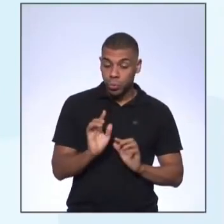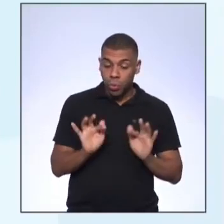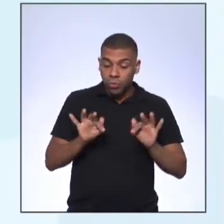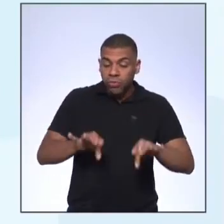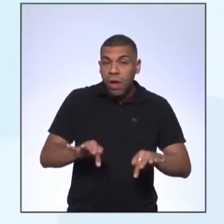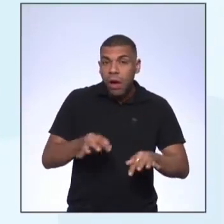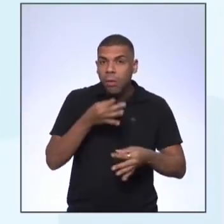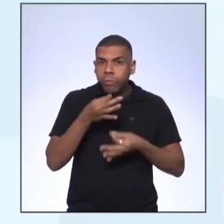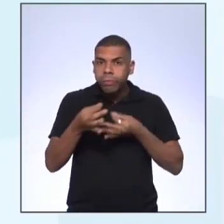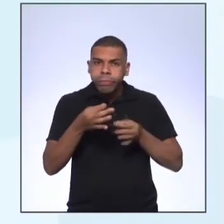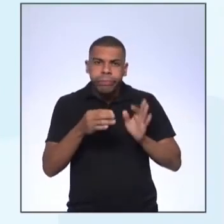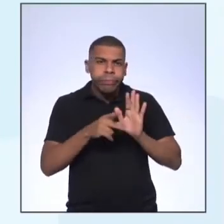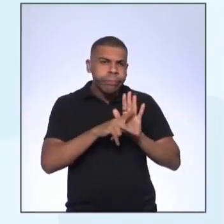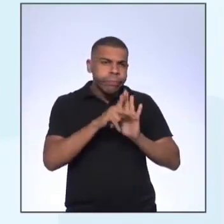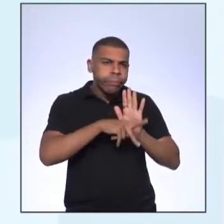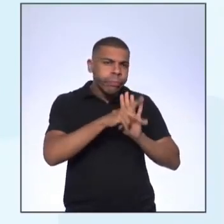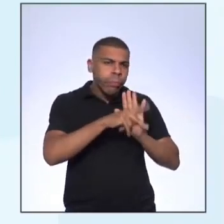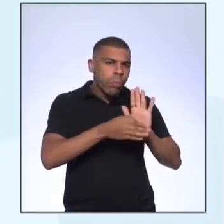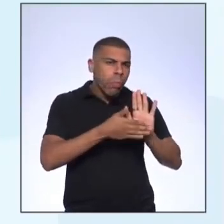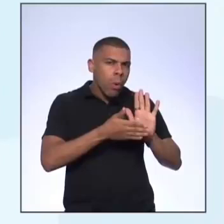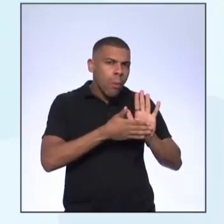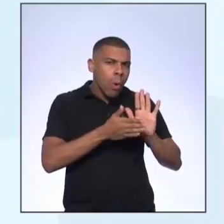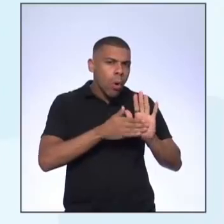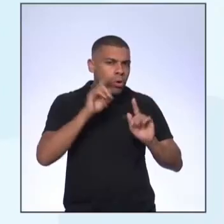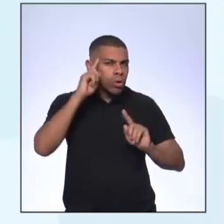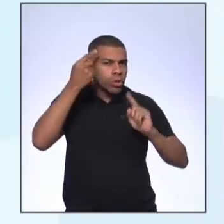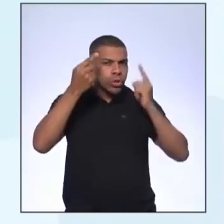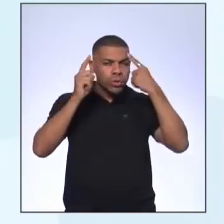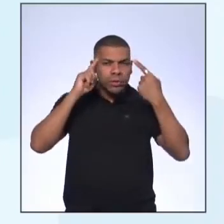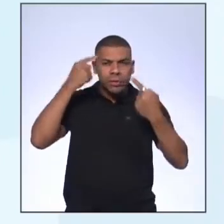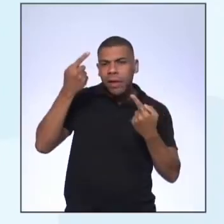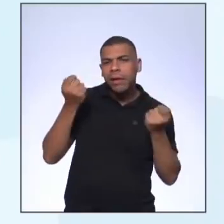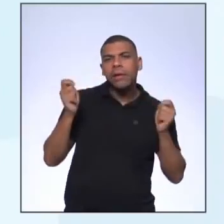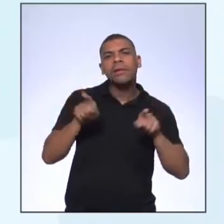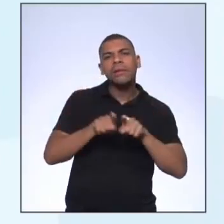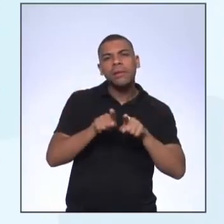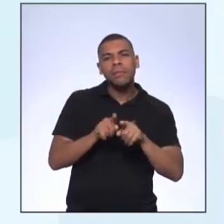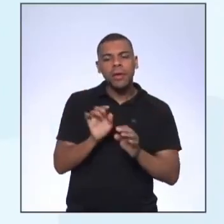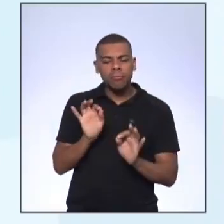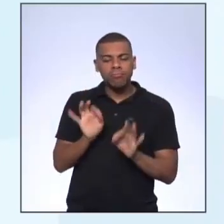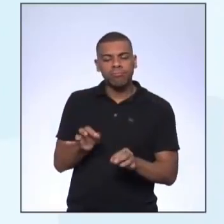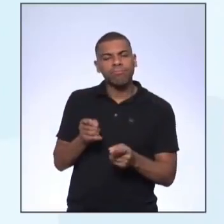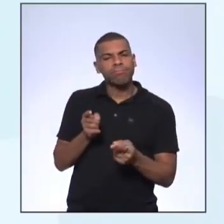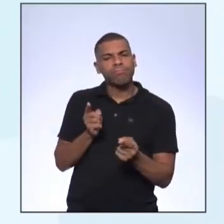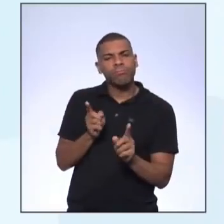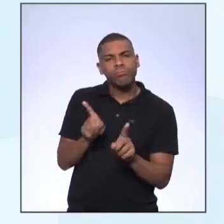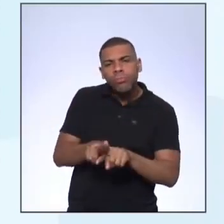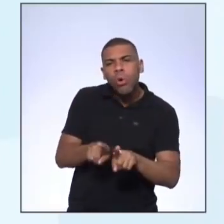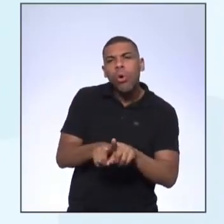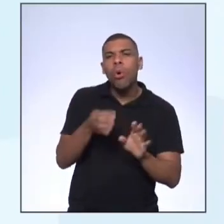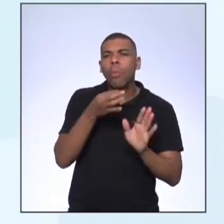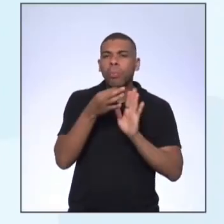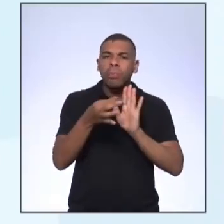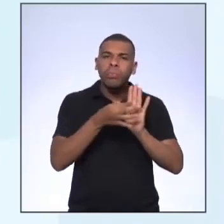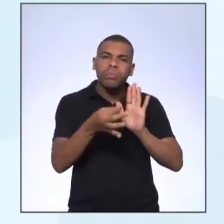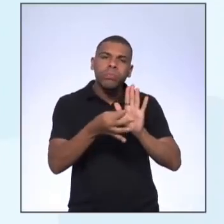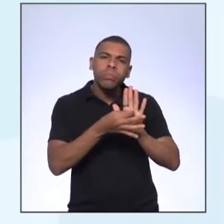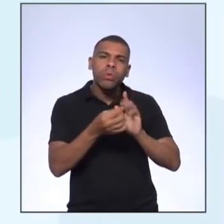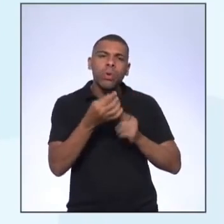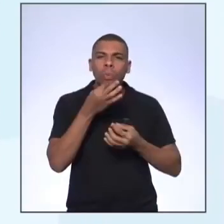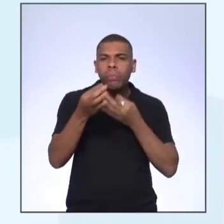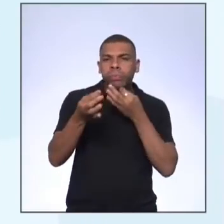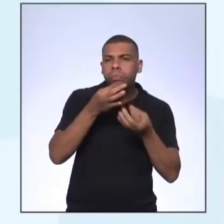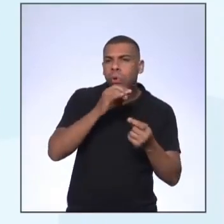a proposta de intervenção. Então, encerramento do texto, podendo reafirmar a tese, resumir opiniões, pontos de